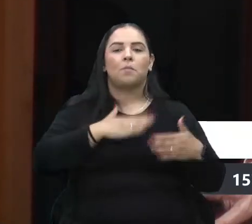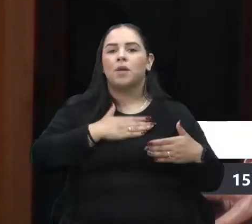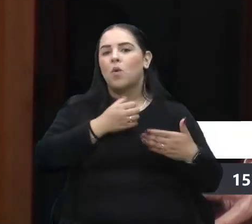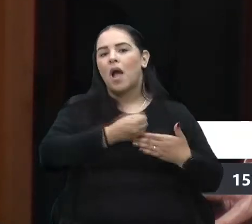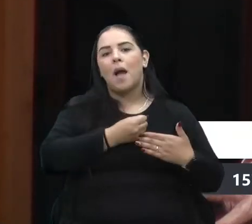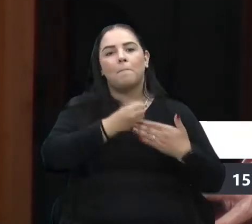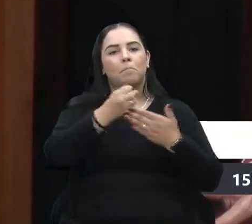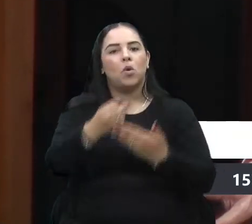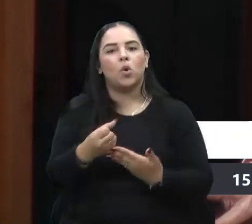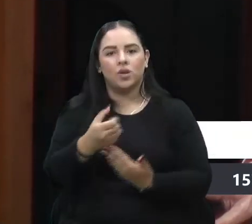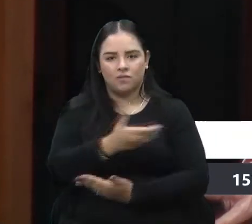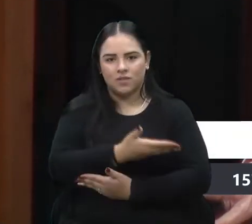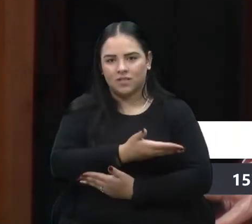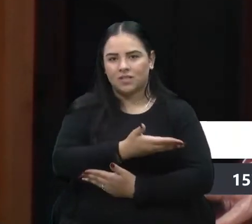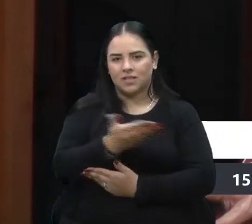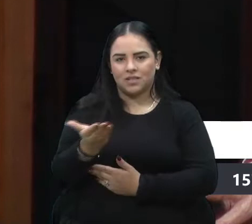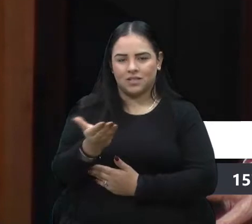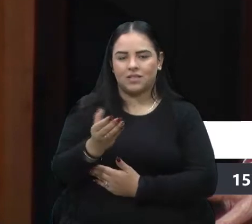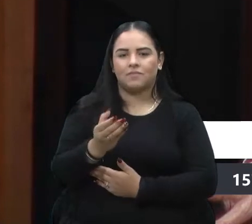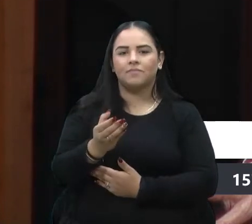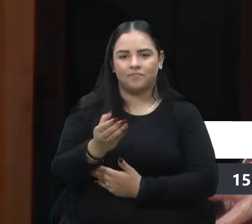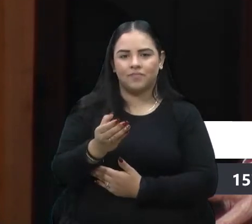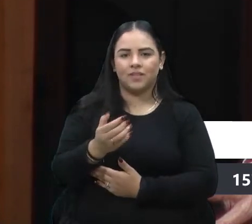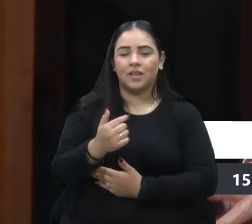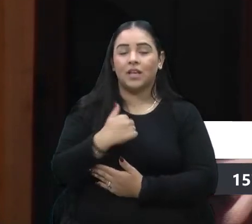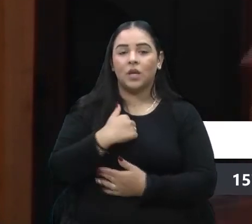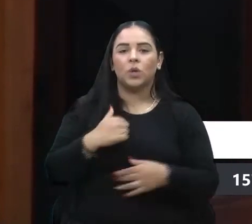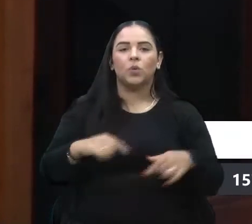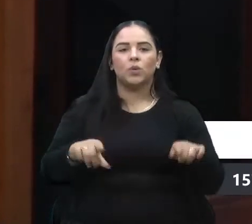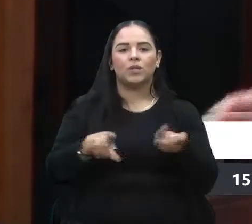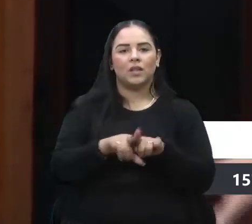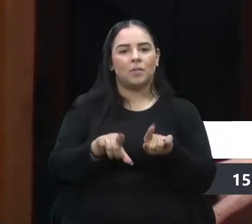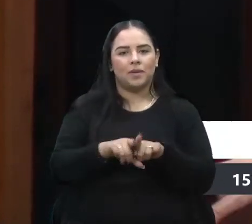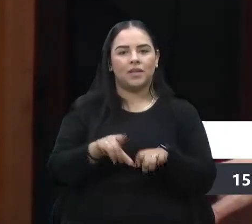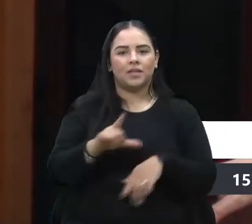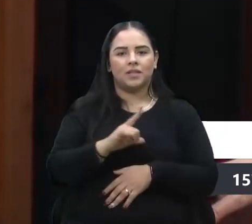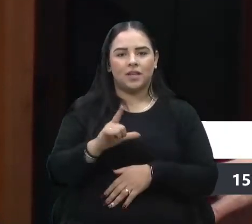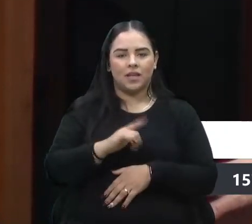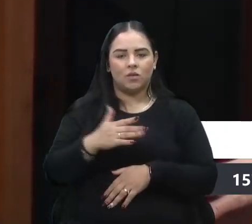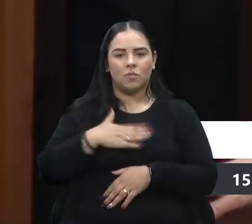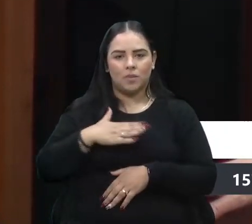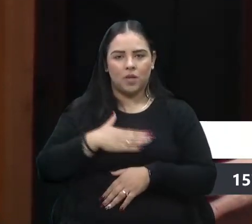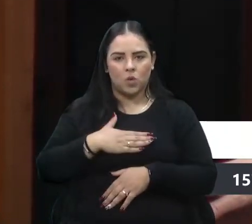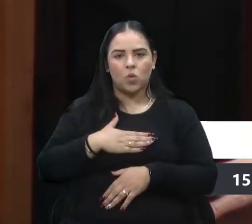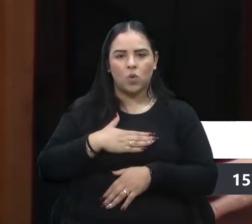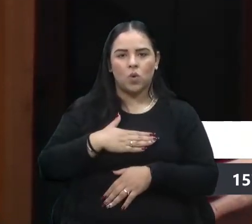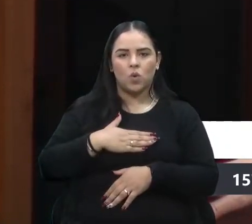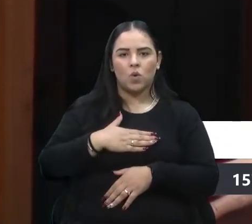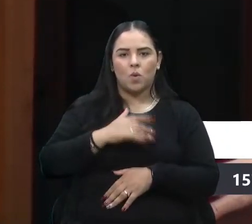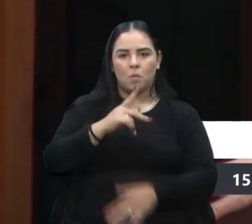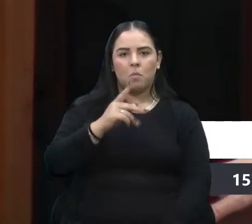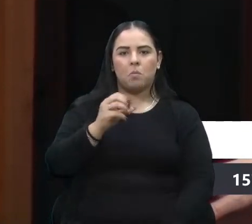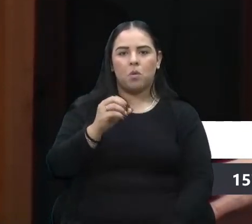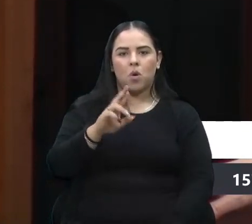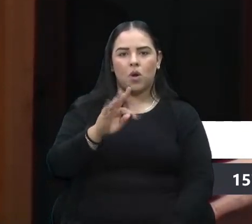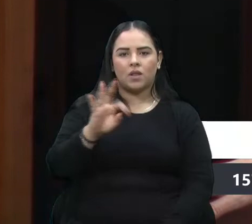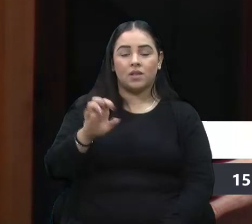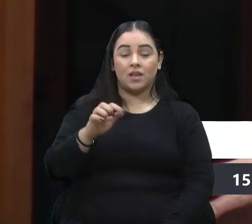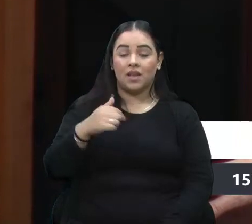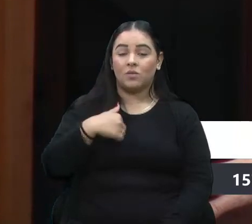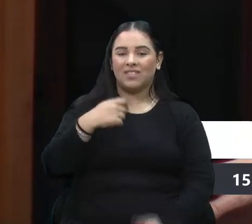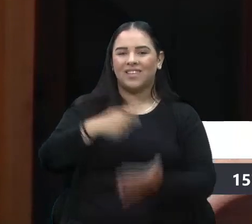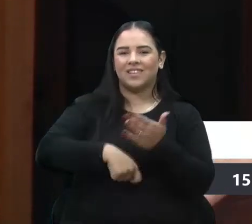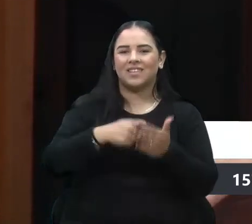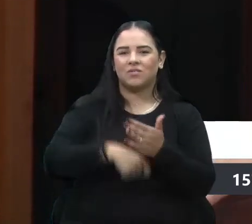total à você só um táxi eu também tenho credencial de cá aqui eu tô tentando até na Polícia